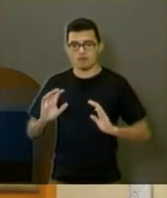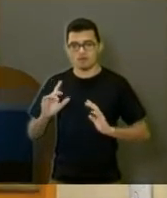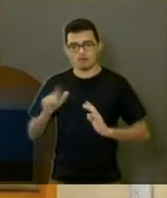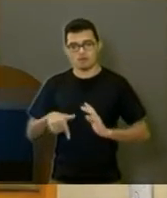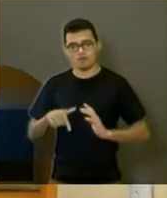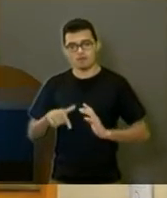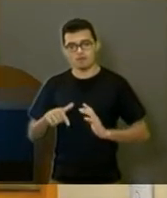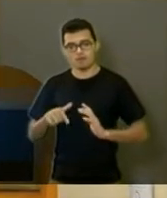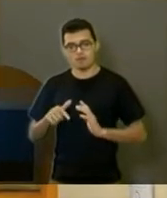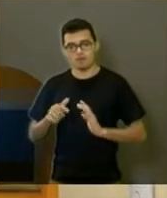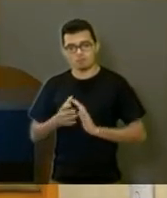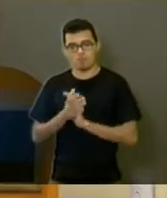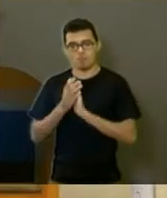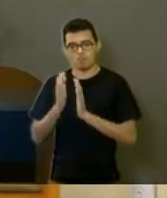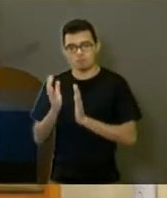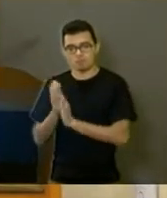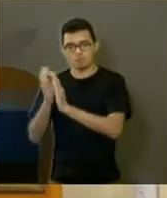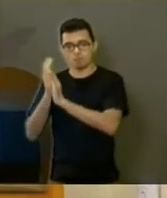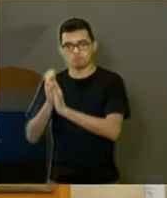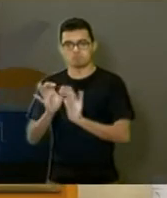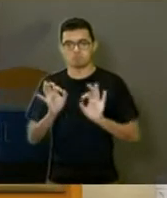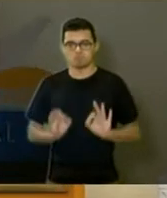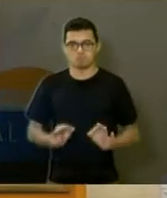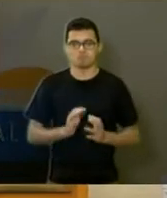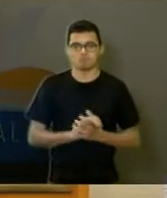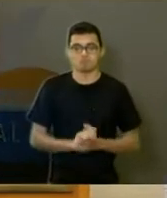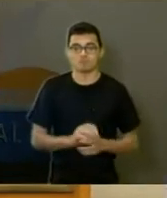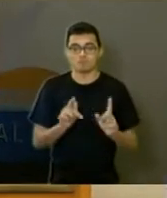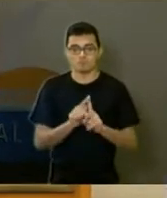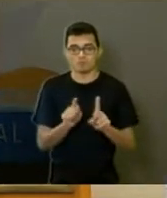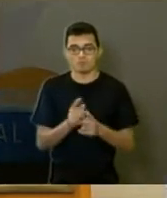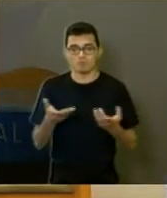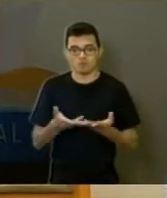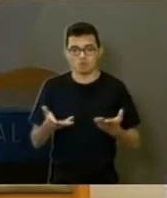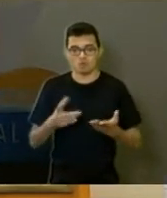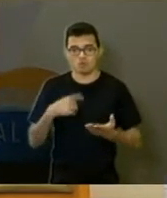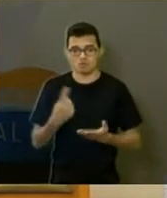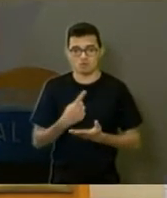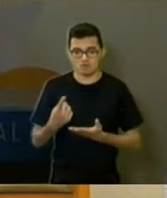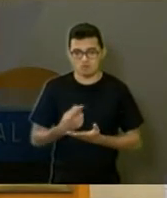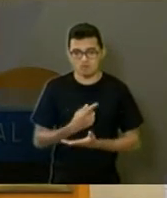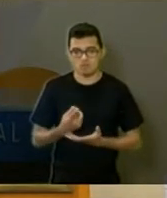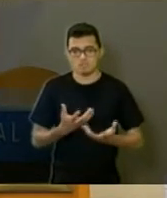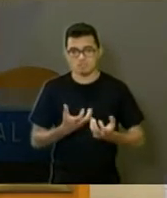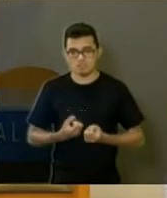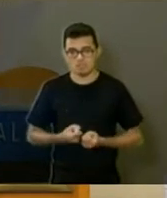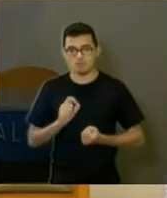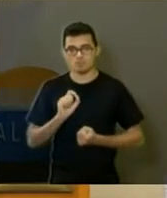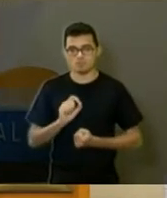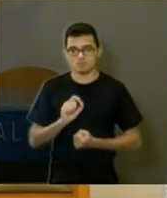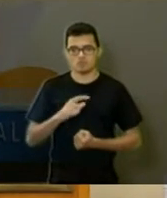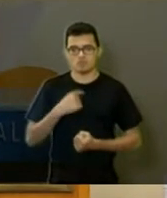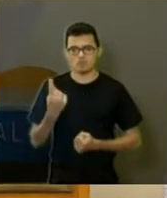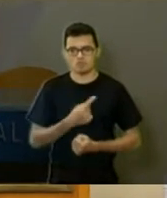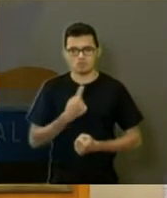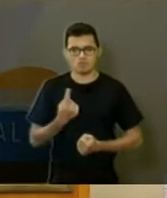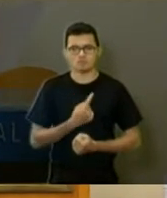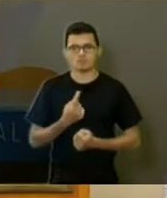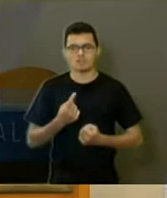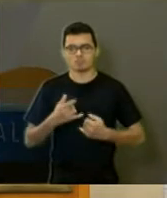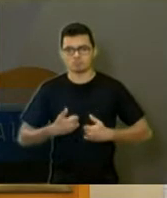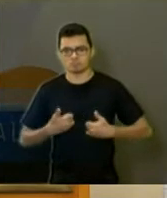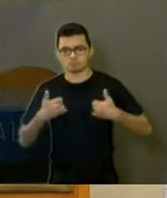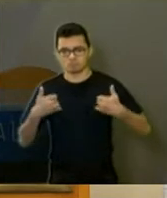Também mensagem que recebemos agora há pouco e vamos lê-la na íntegra. Ficamos muito orgulhosos por essa grande homenagem ao